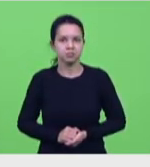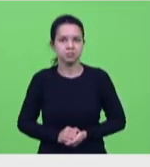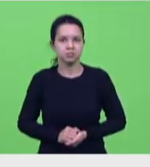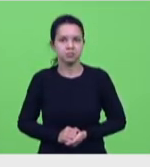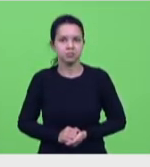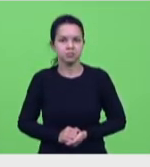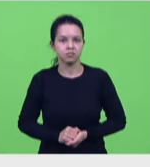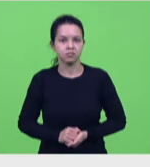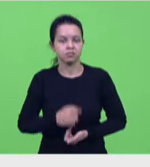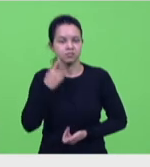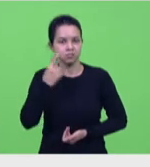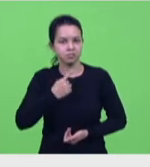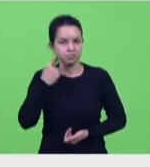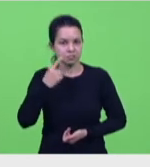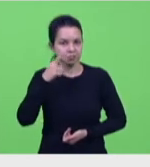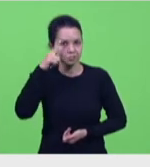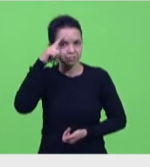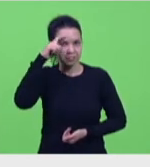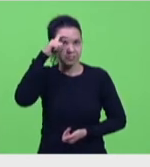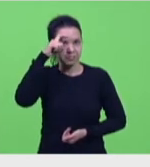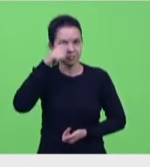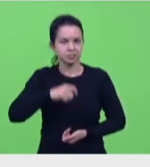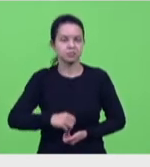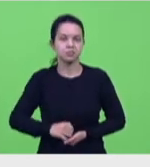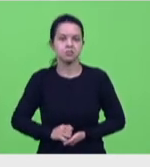Como vota deputado Marcos Vieira?